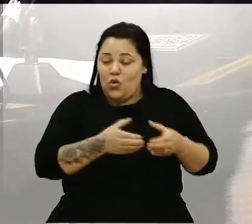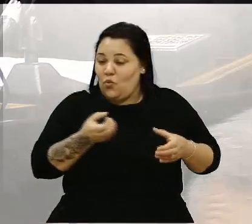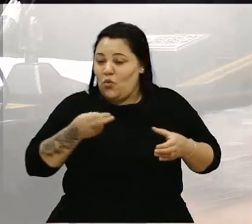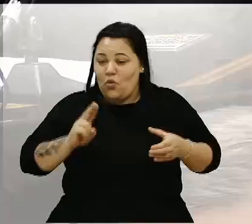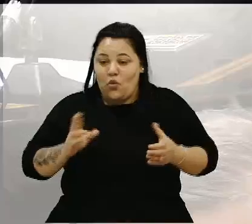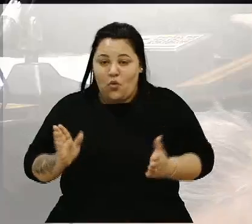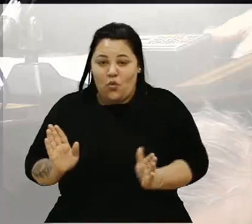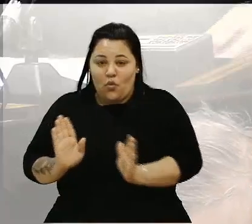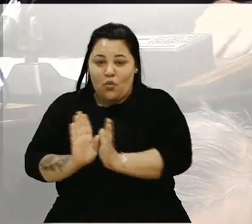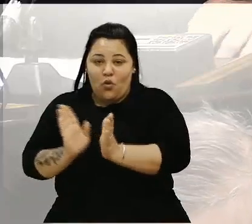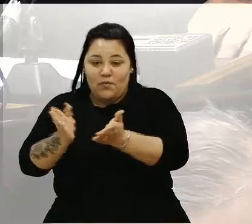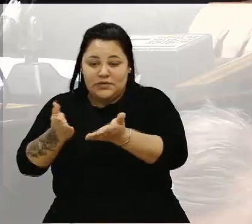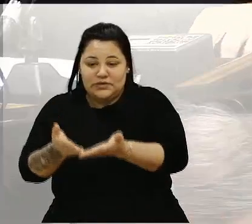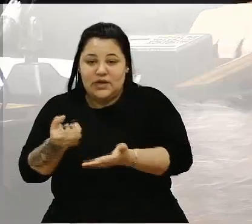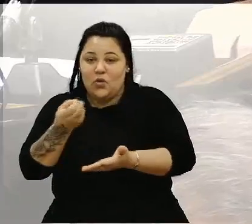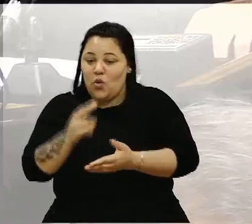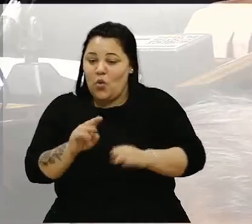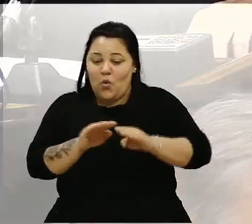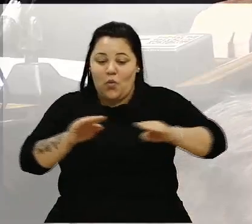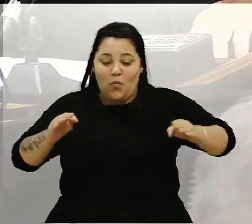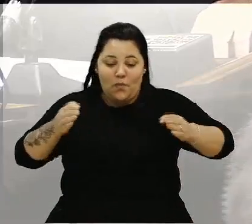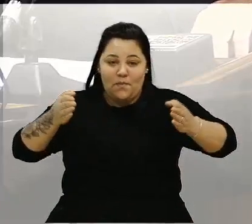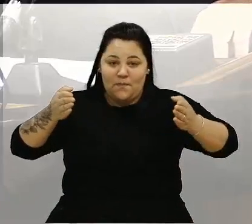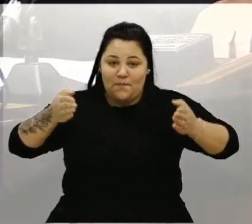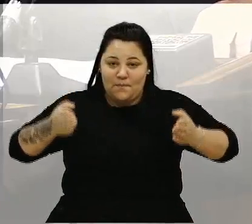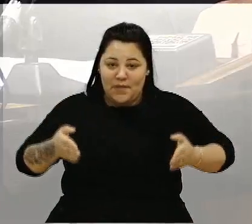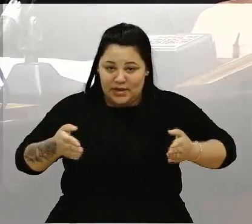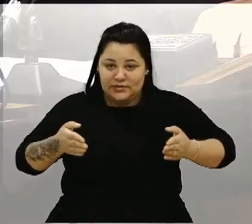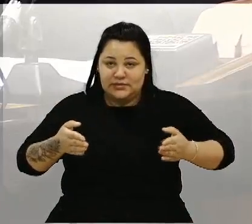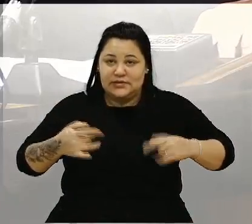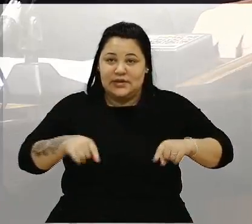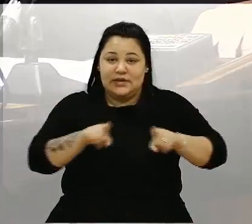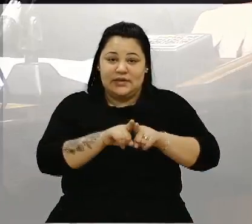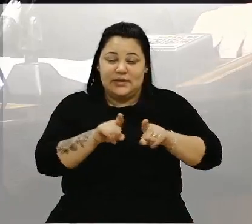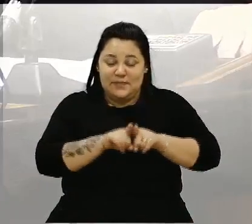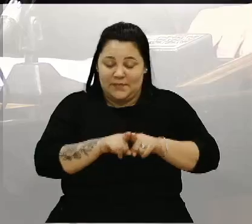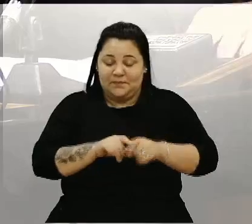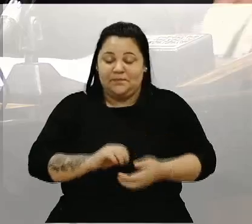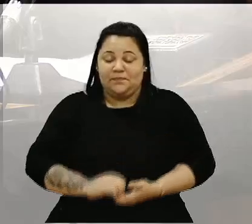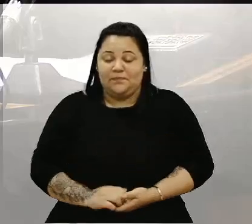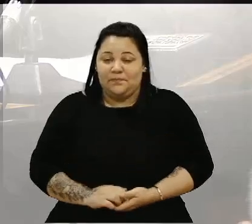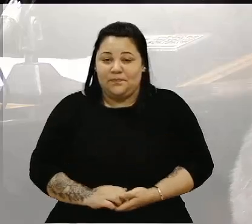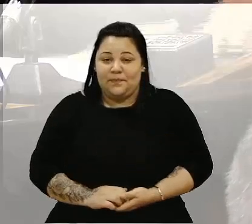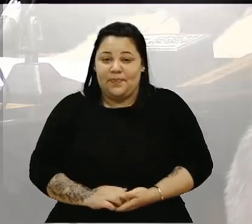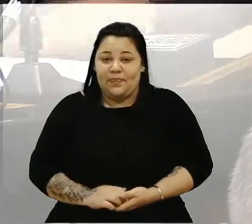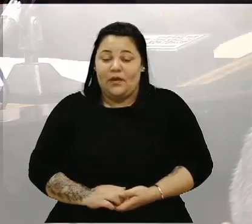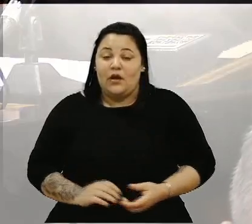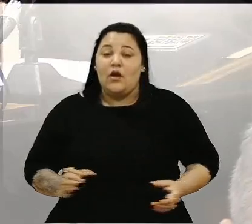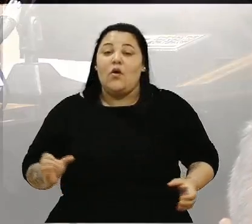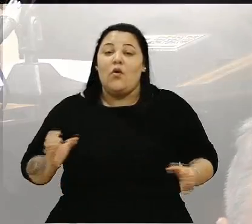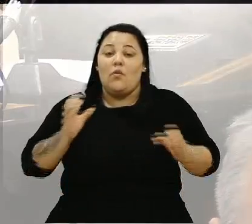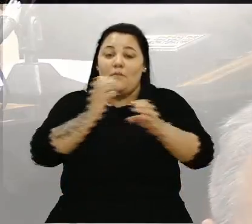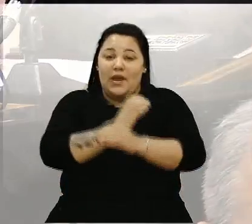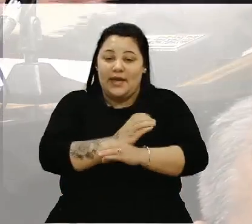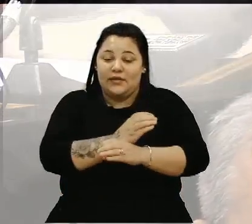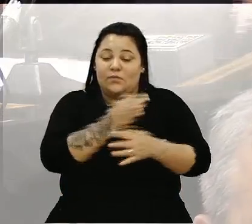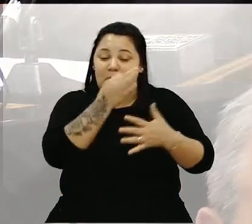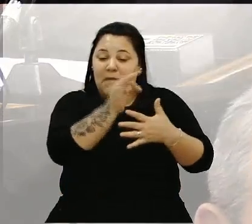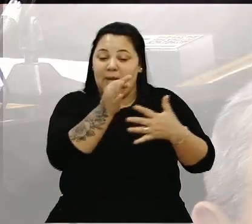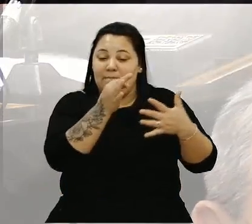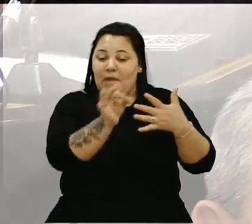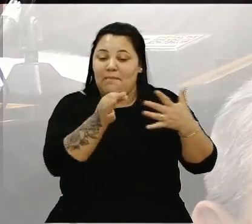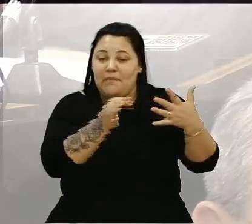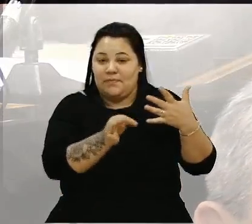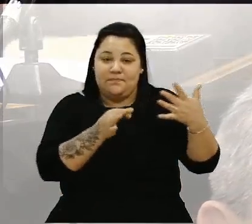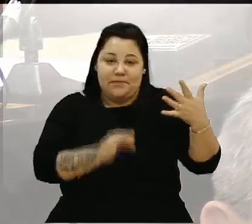ou mesa diretora, salvo disposição em contrário. Completam os requisitos necessários